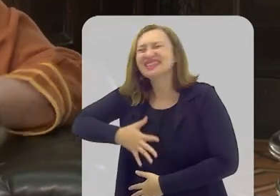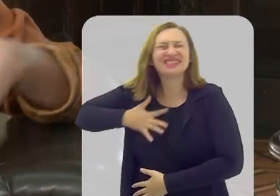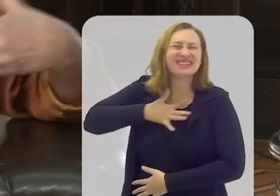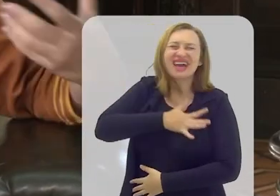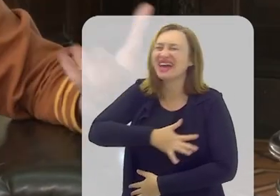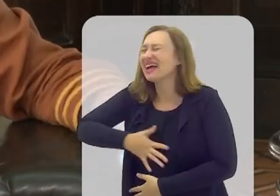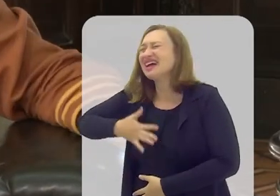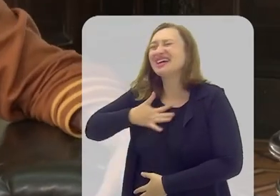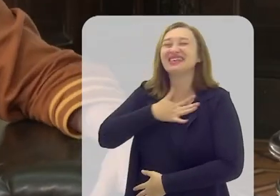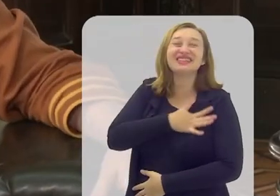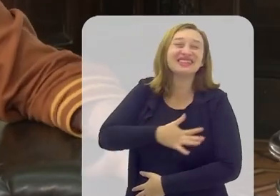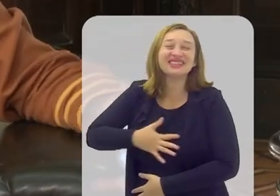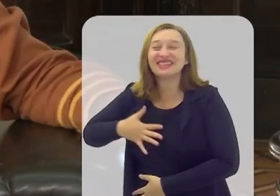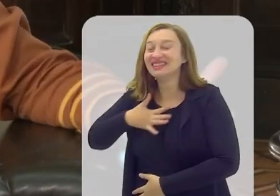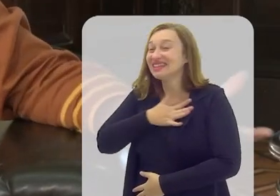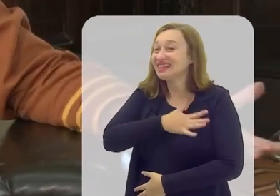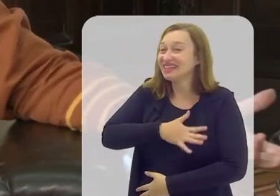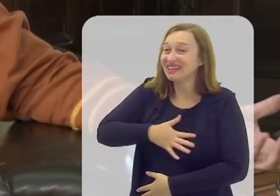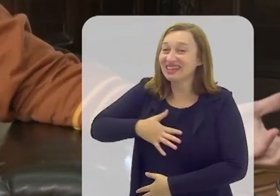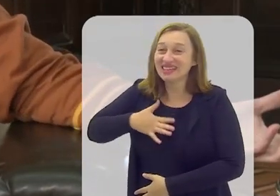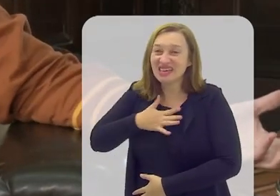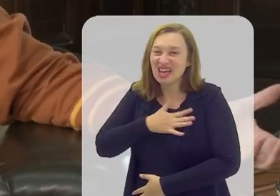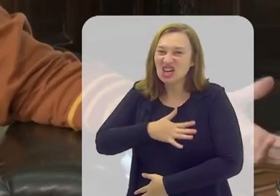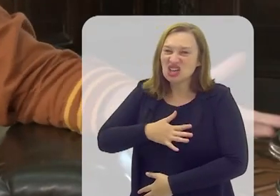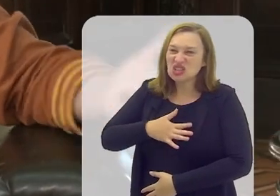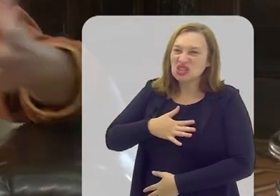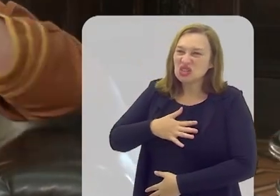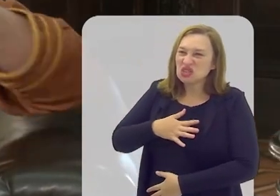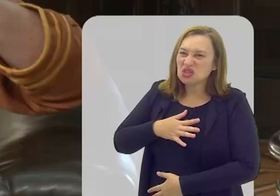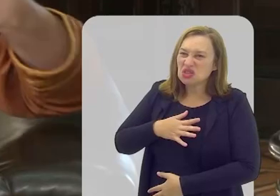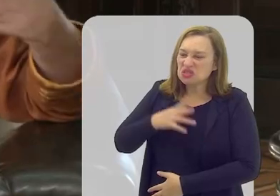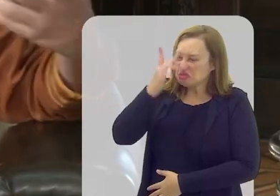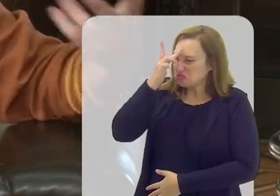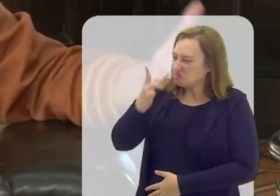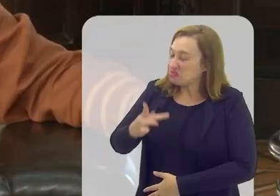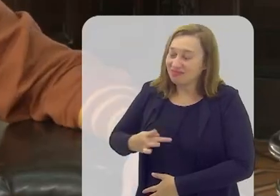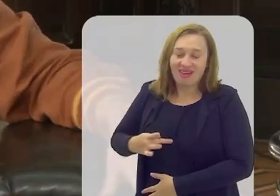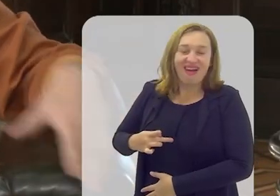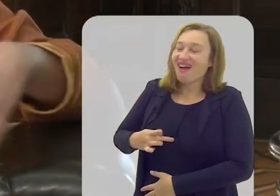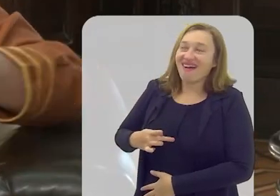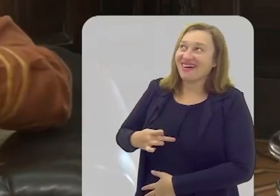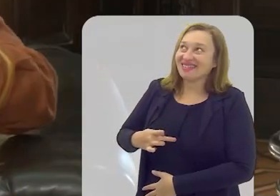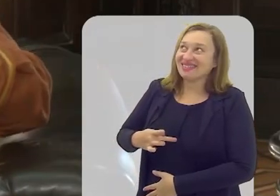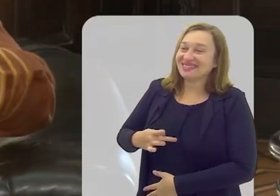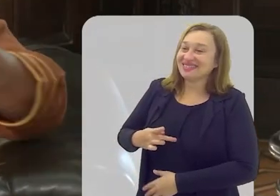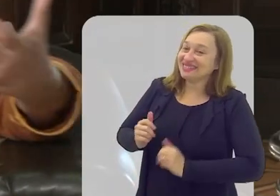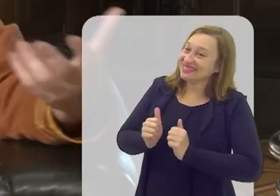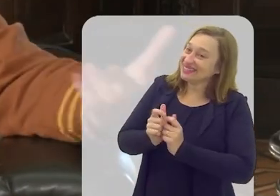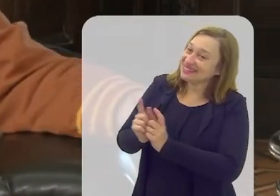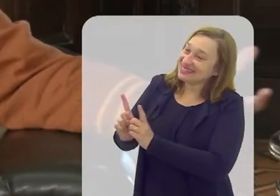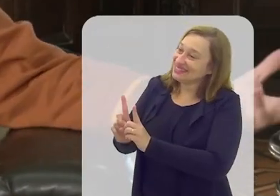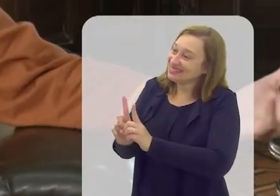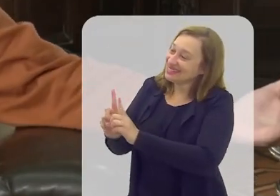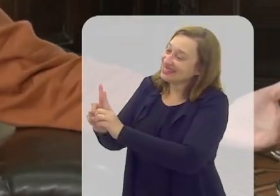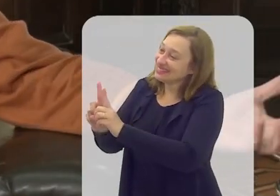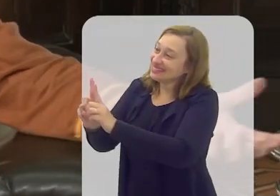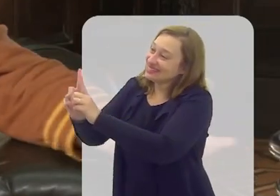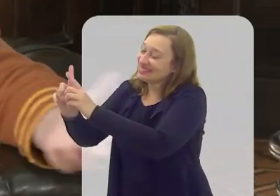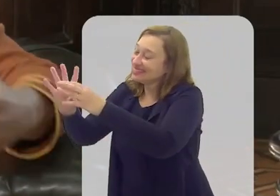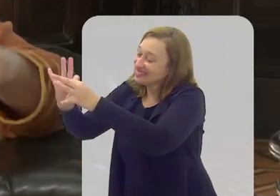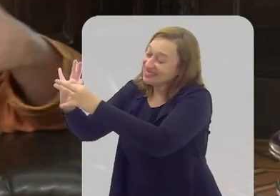juntos. O meu prazer é não ser só eu, é andar em